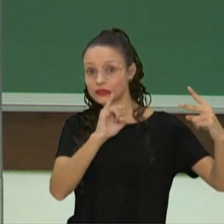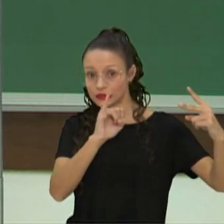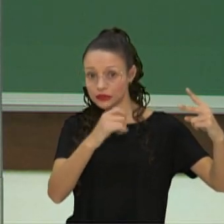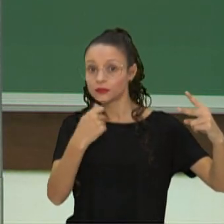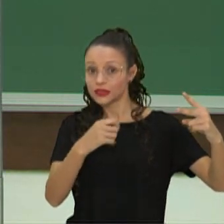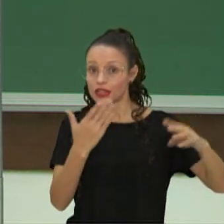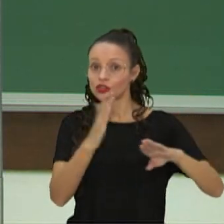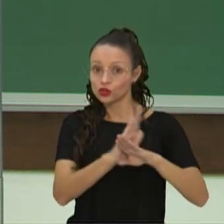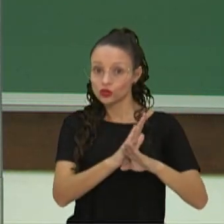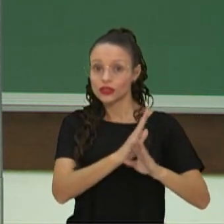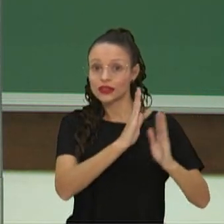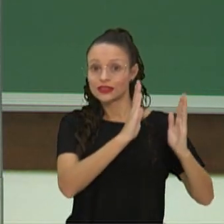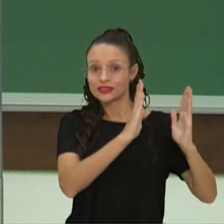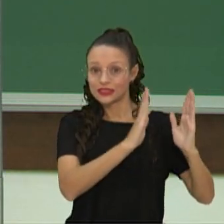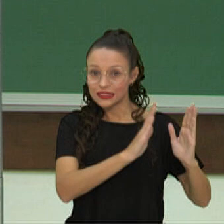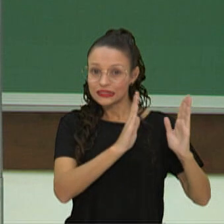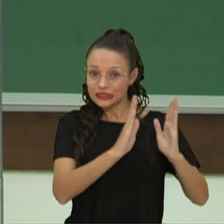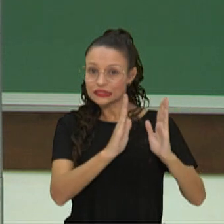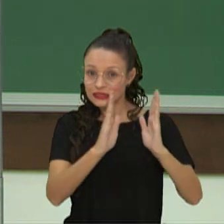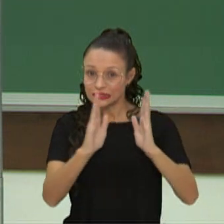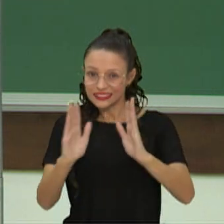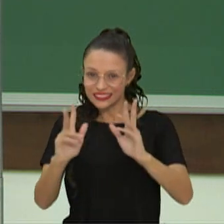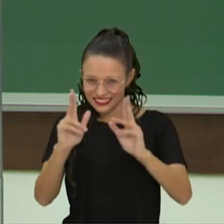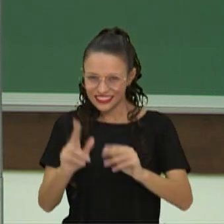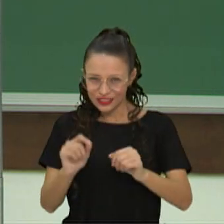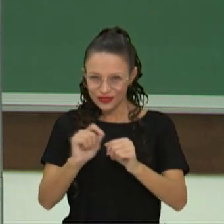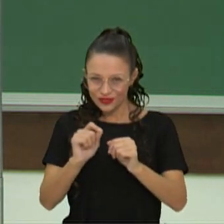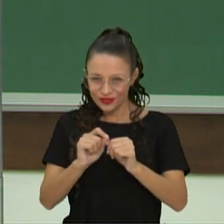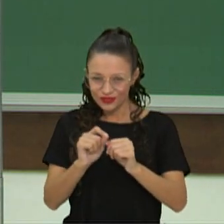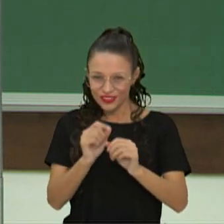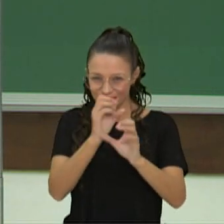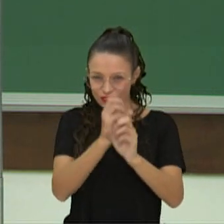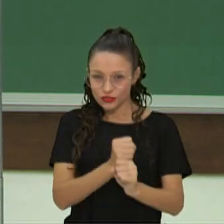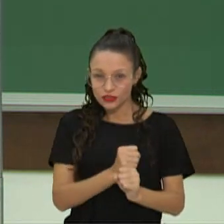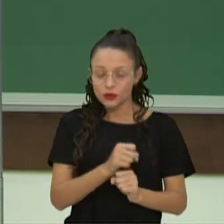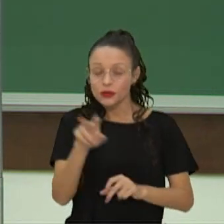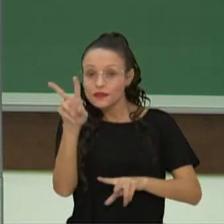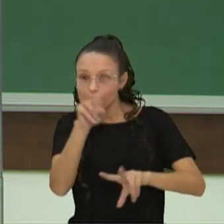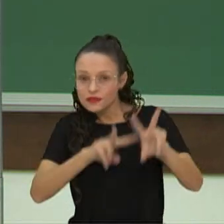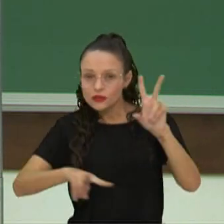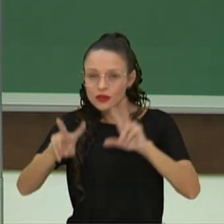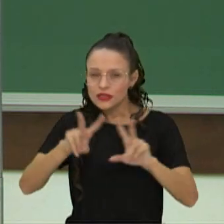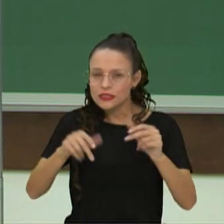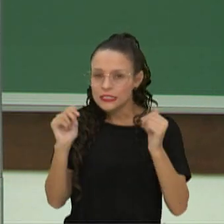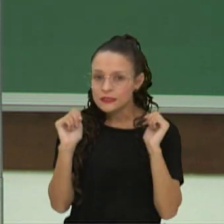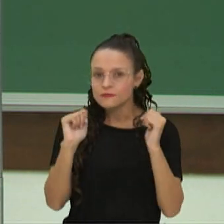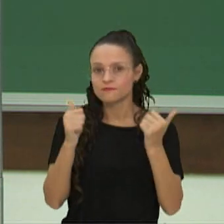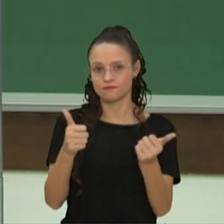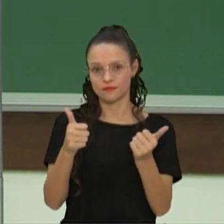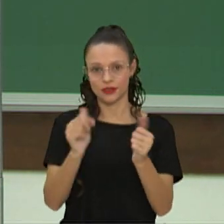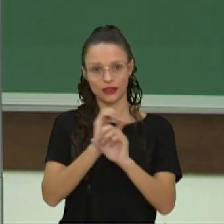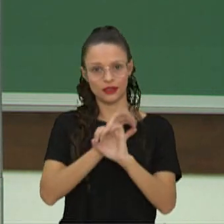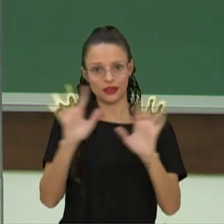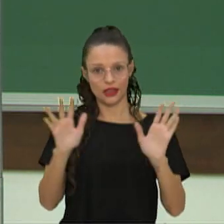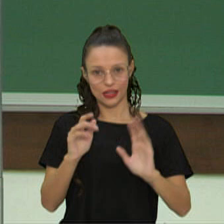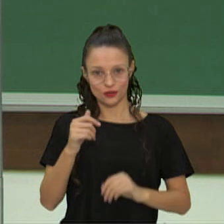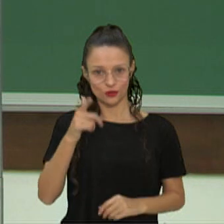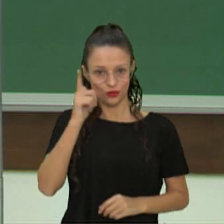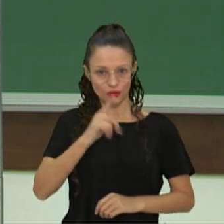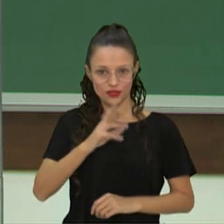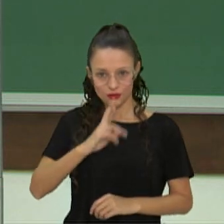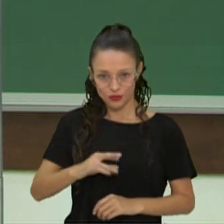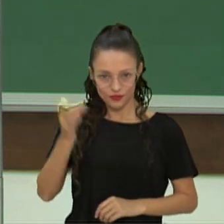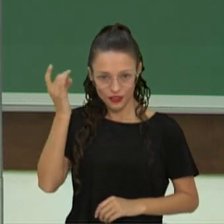ajuda, reparte, faz as linhazinhas assim como a gente costuma fazer com a adição, para você visualizar bem direitinho a conta e poder fazer com